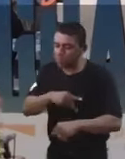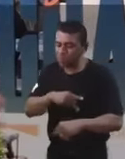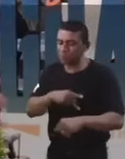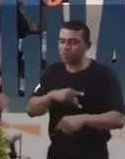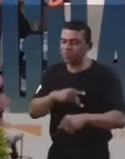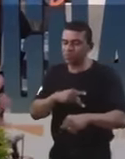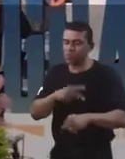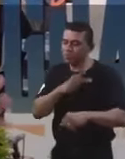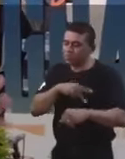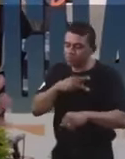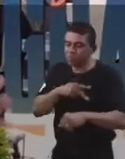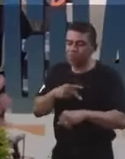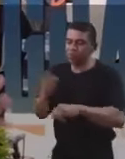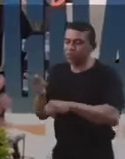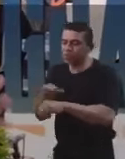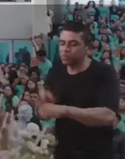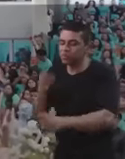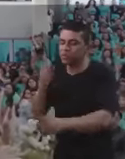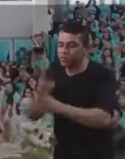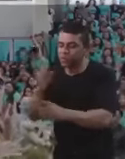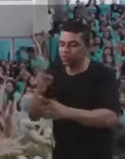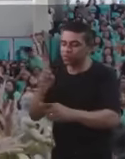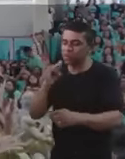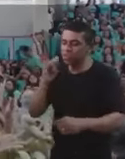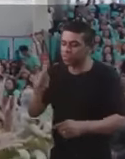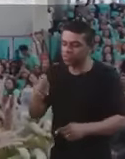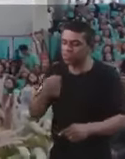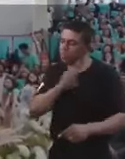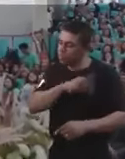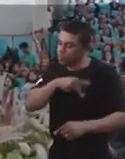para Saulo: irmão Saulo,